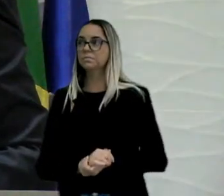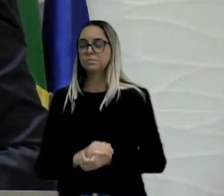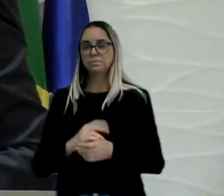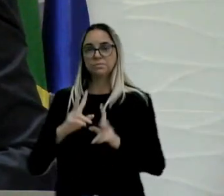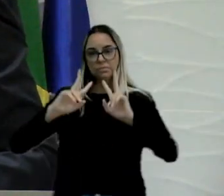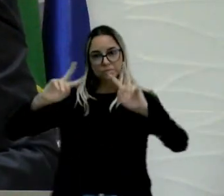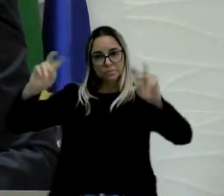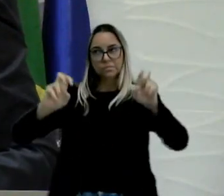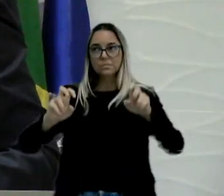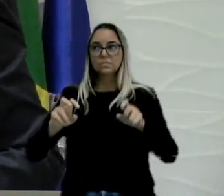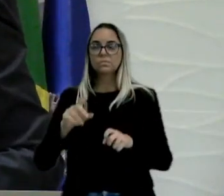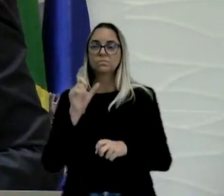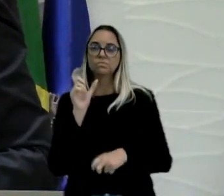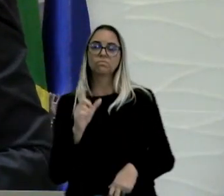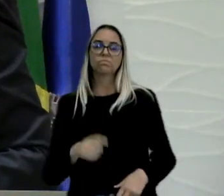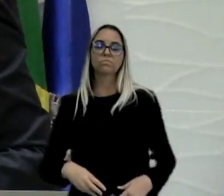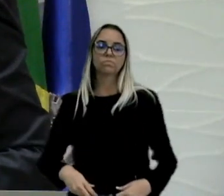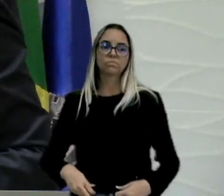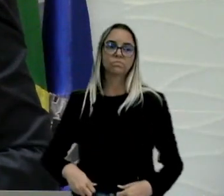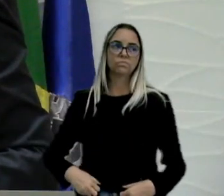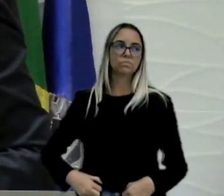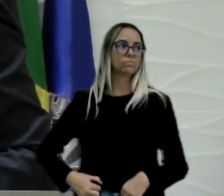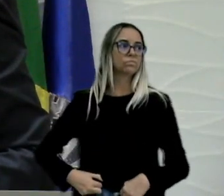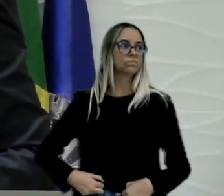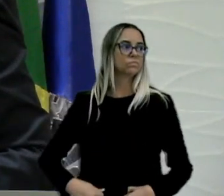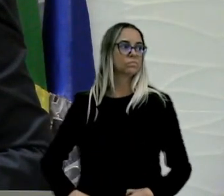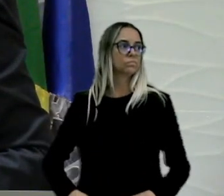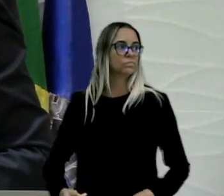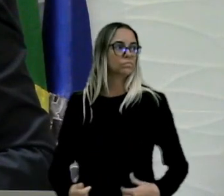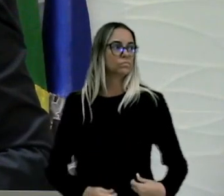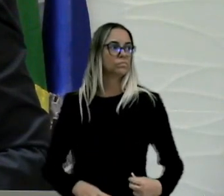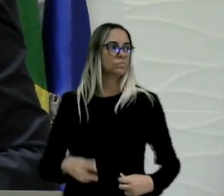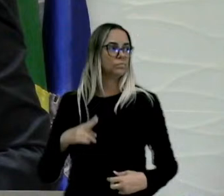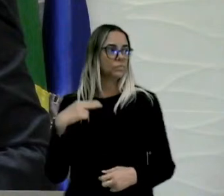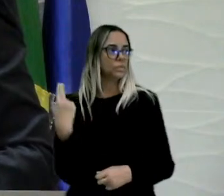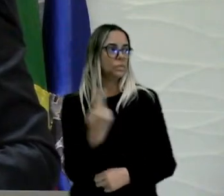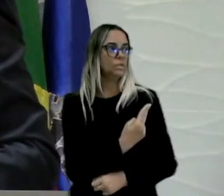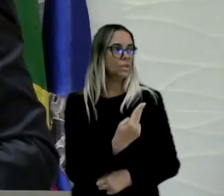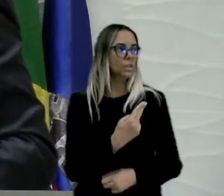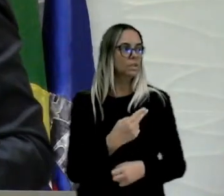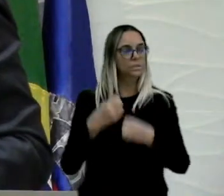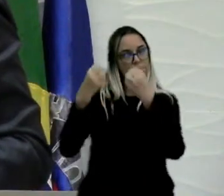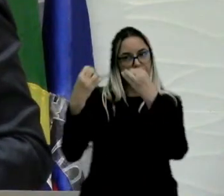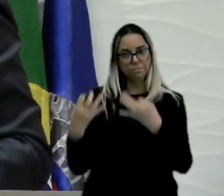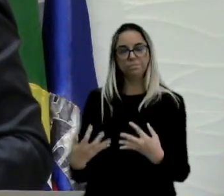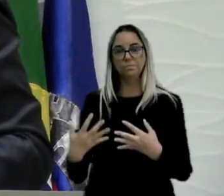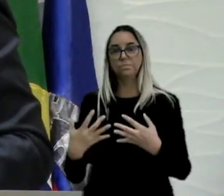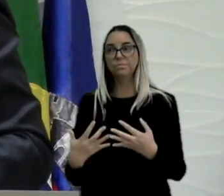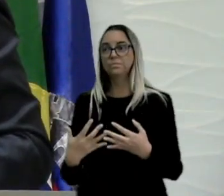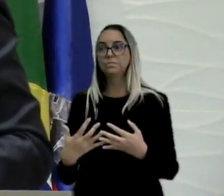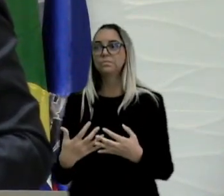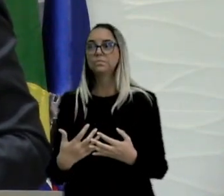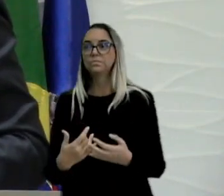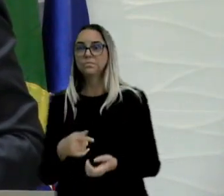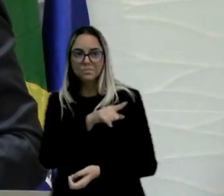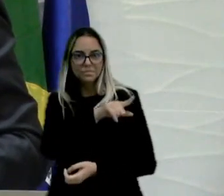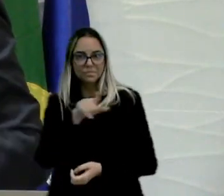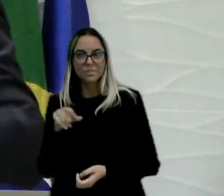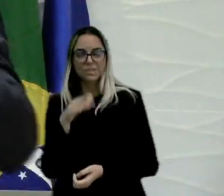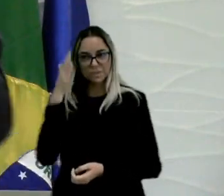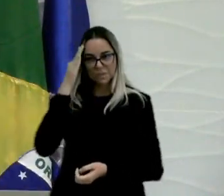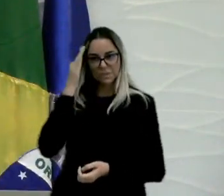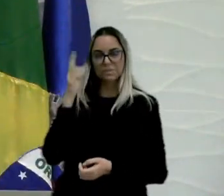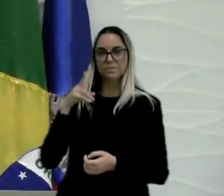palav não utilidade pública discutindo o requerimento é por isso que eu tenho que discutir com vocês Vocês estão entendendo vereadores discão a discussão é o